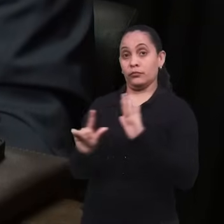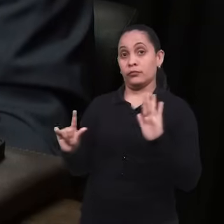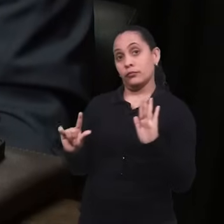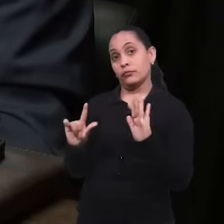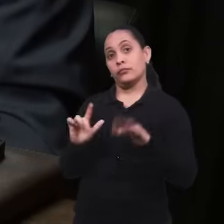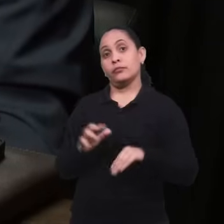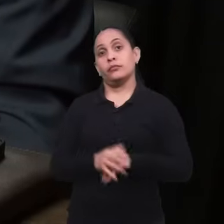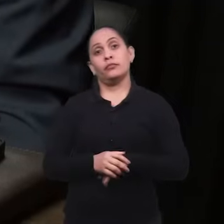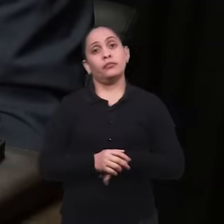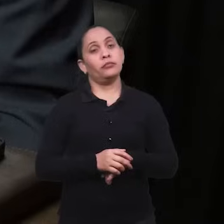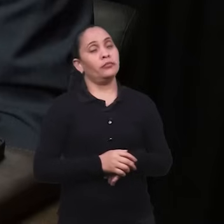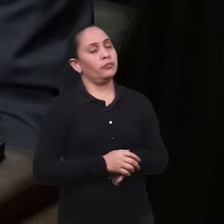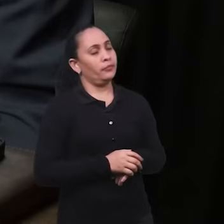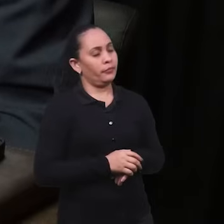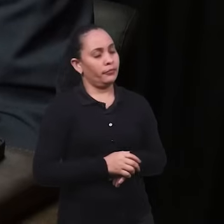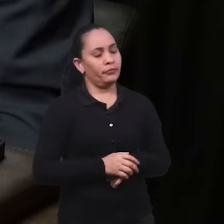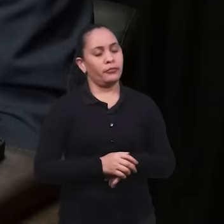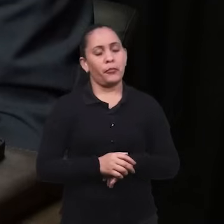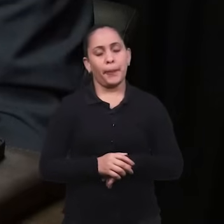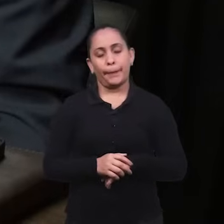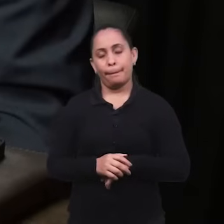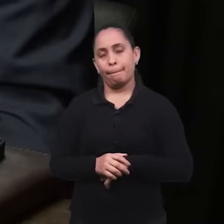versículo